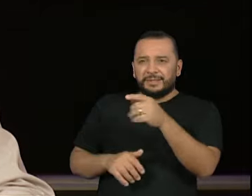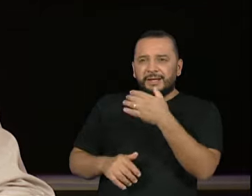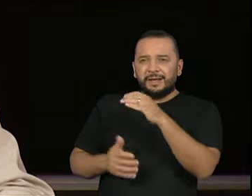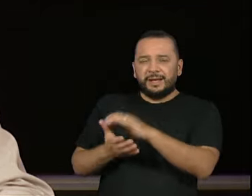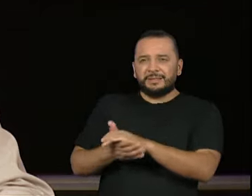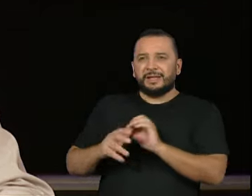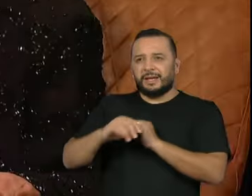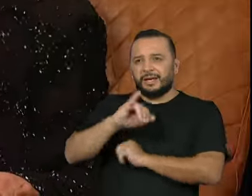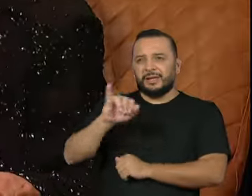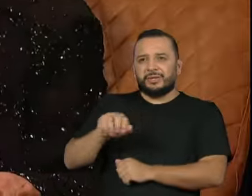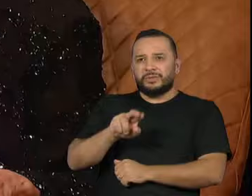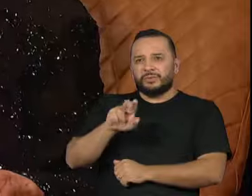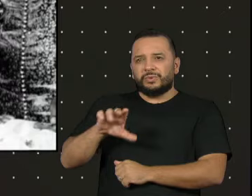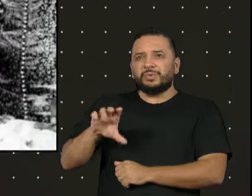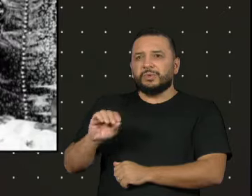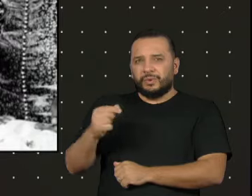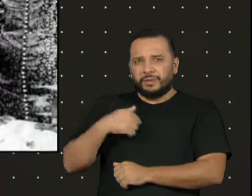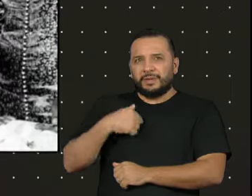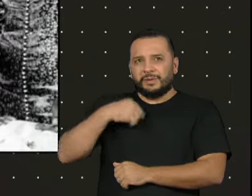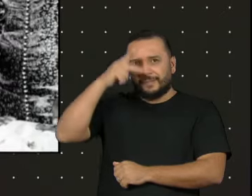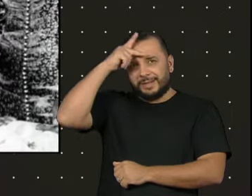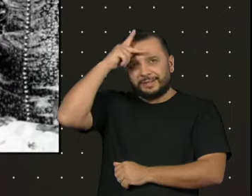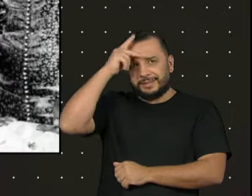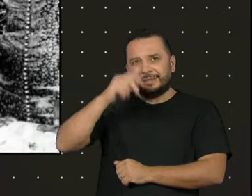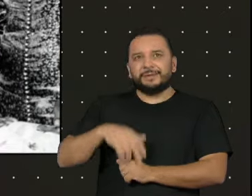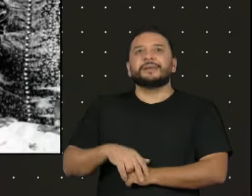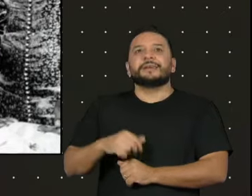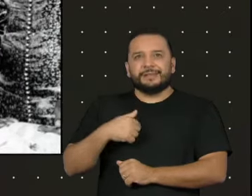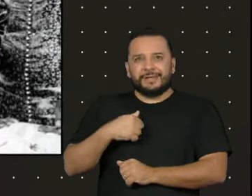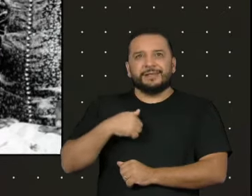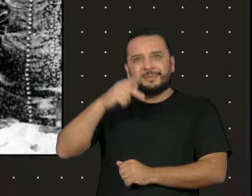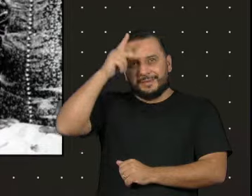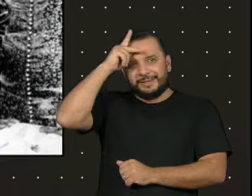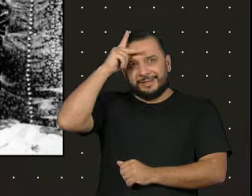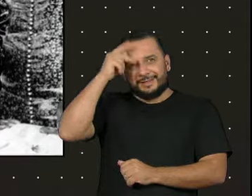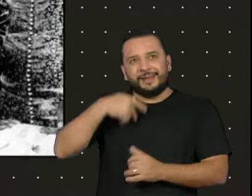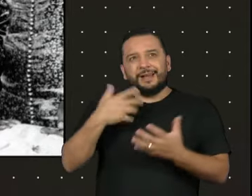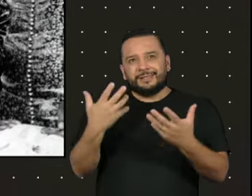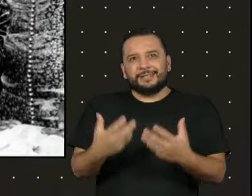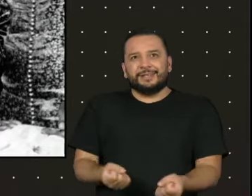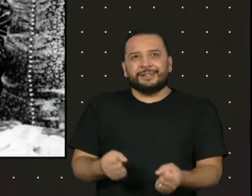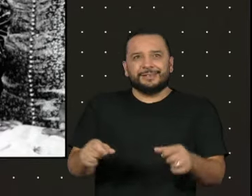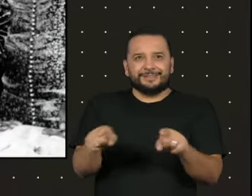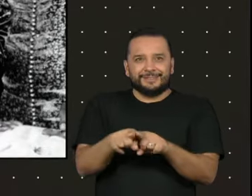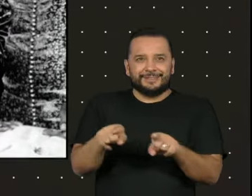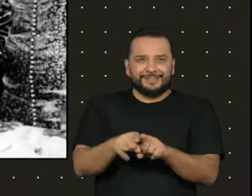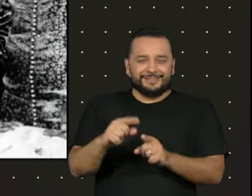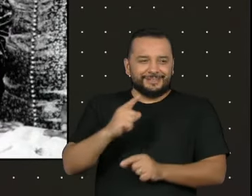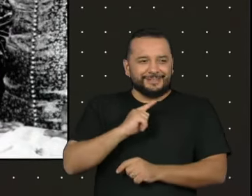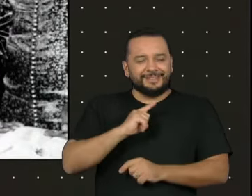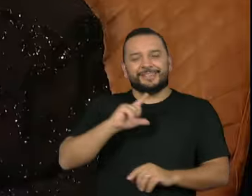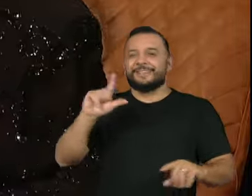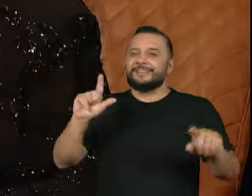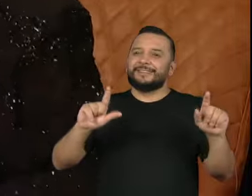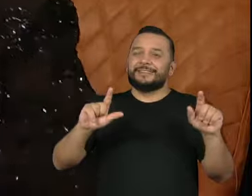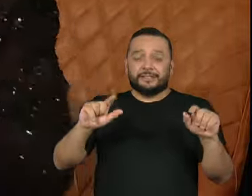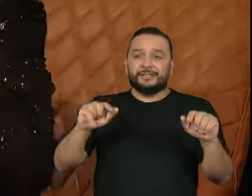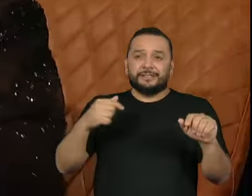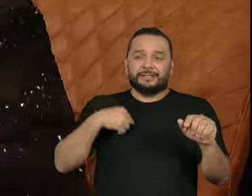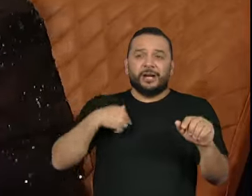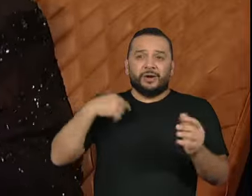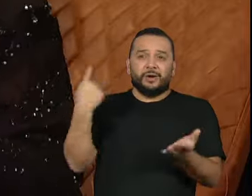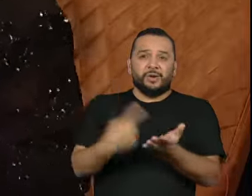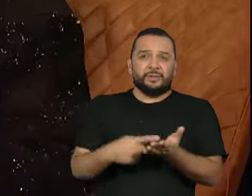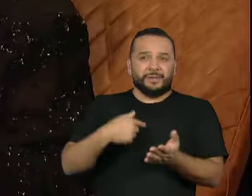Júlio, né? César. Eu quero ser o padrinho. E foi. Aí ele me deu um telefone e disse, você liga, porque eu quero ser... Bom, para você ter